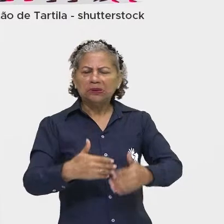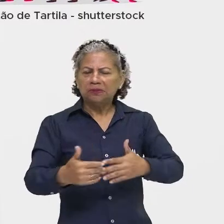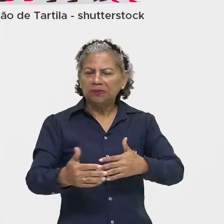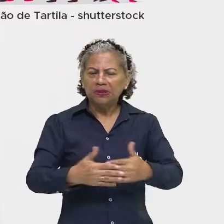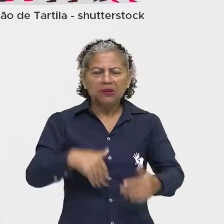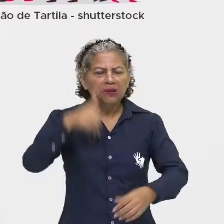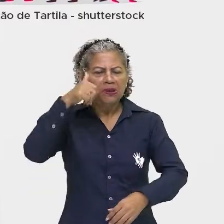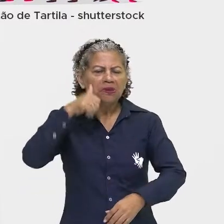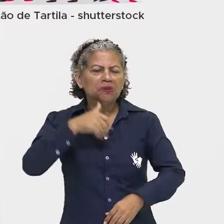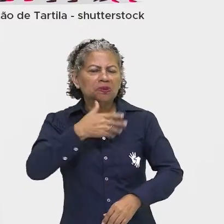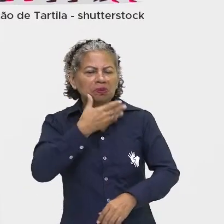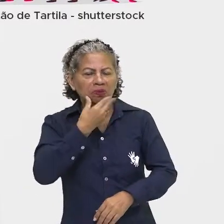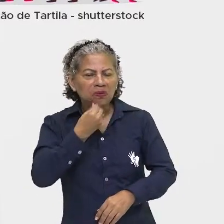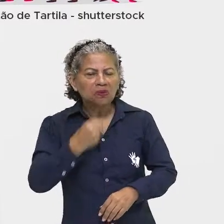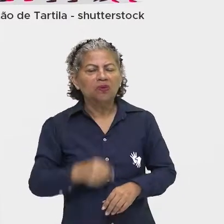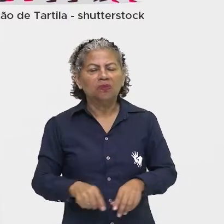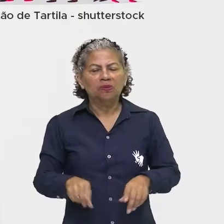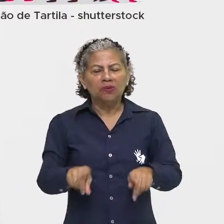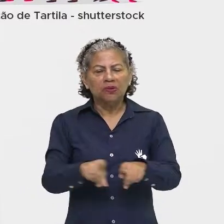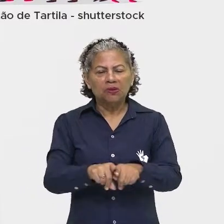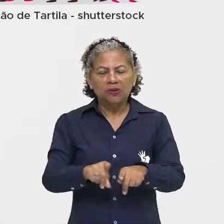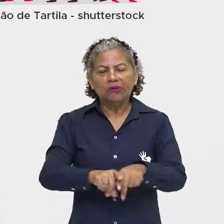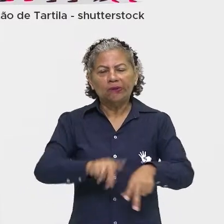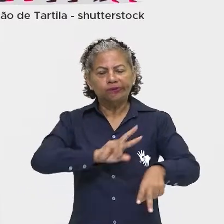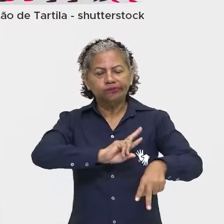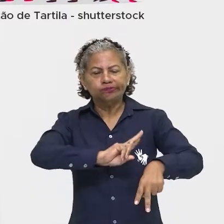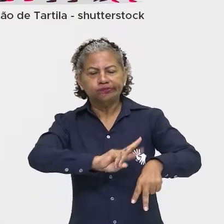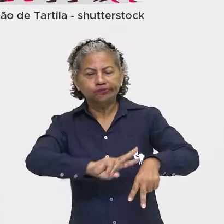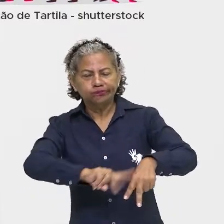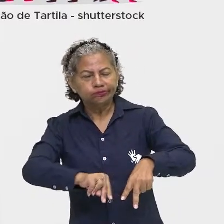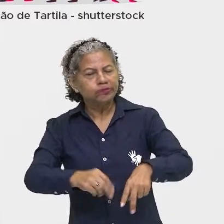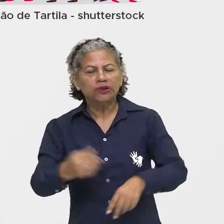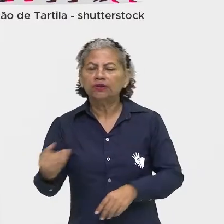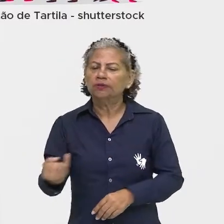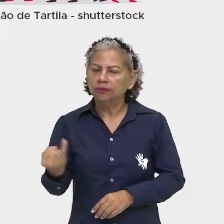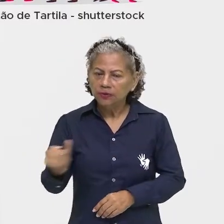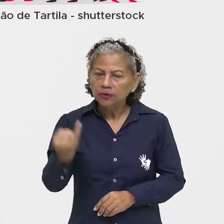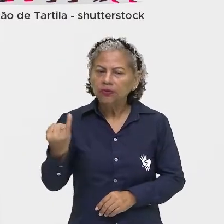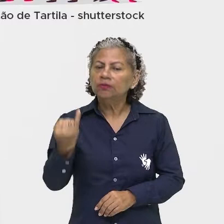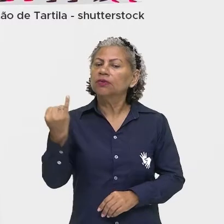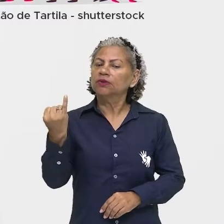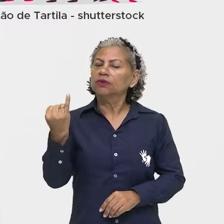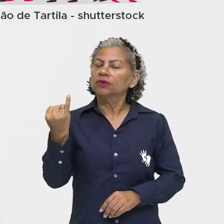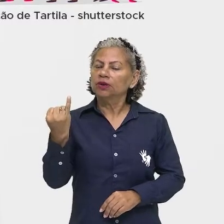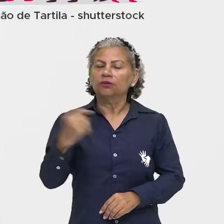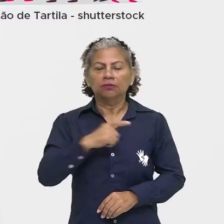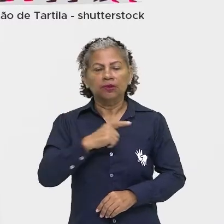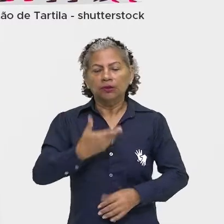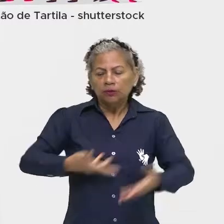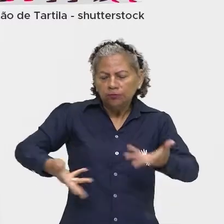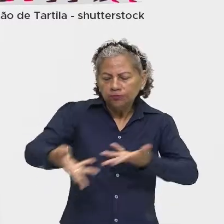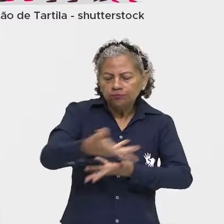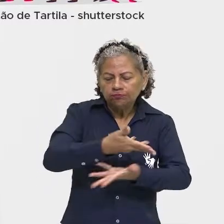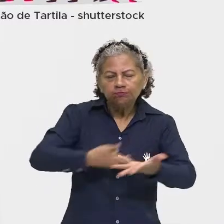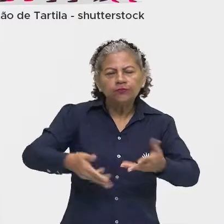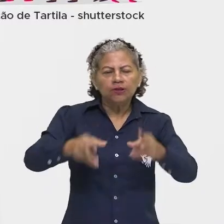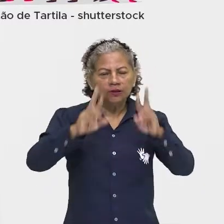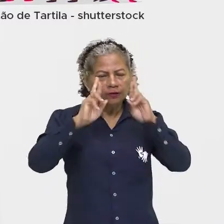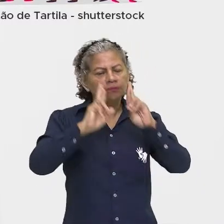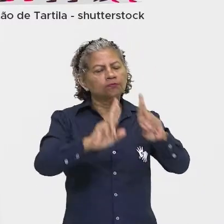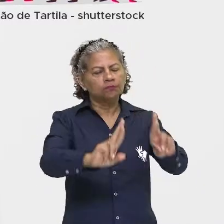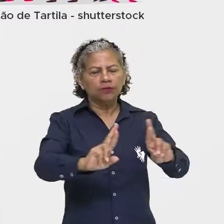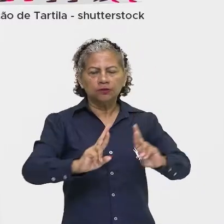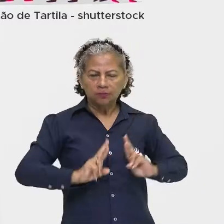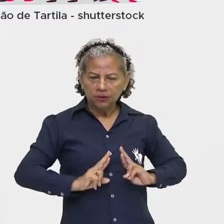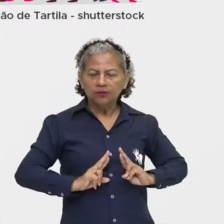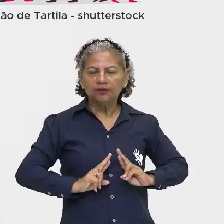orientação sexual e identidade de gênero. São pilares fundamentais para um bom convívio, o respeito, a educação